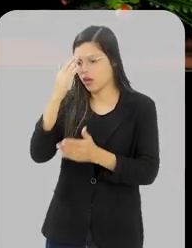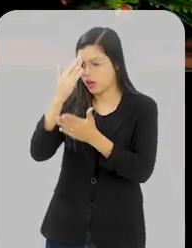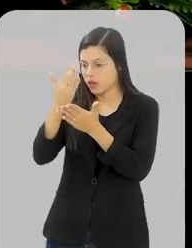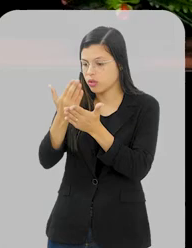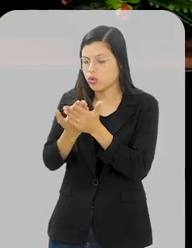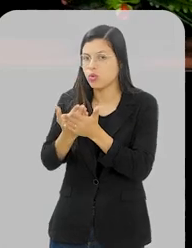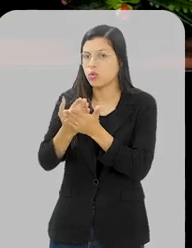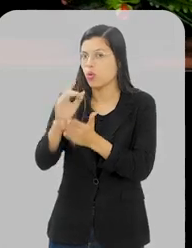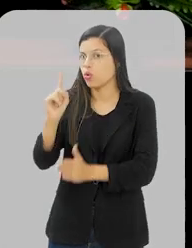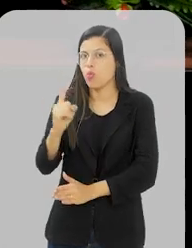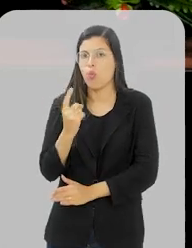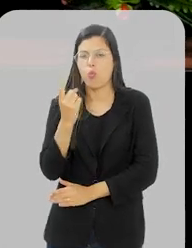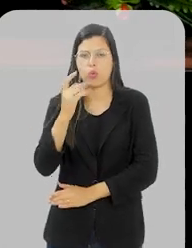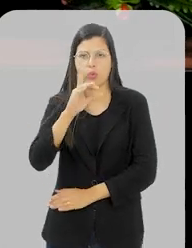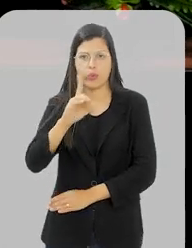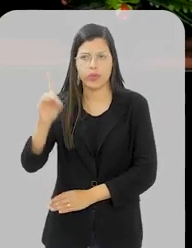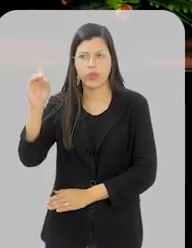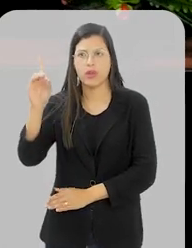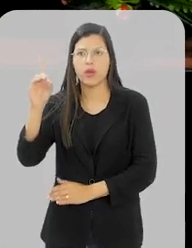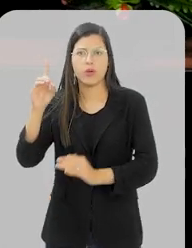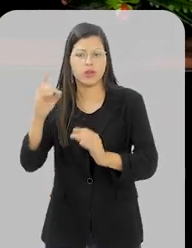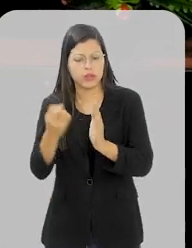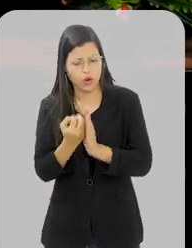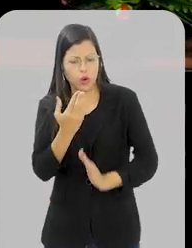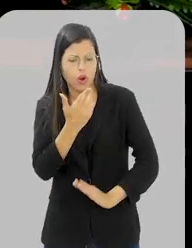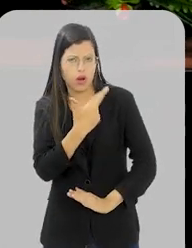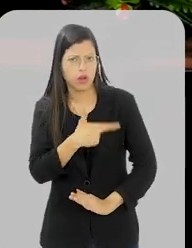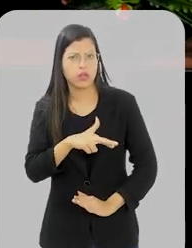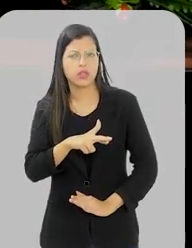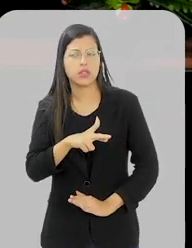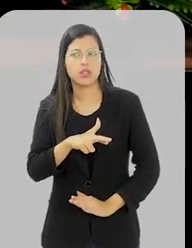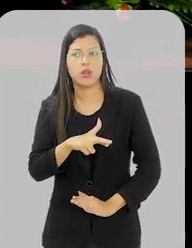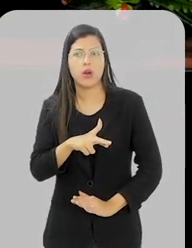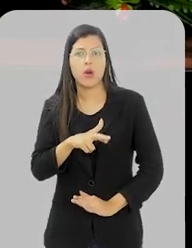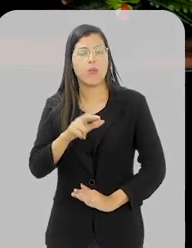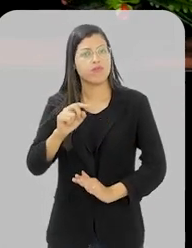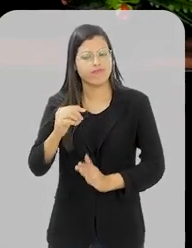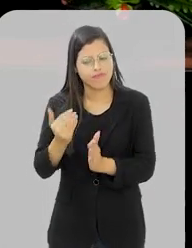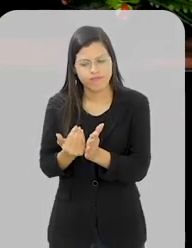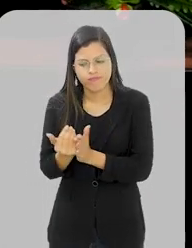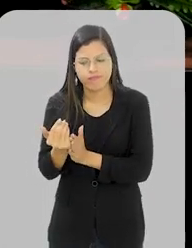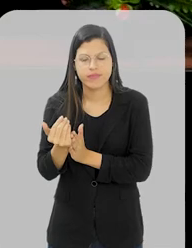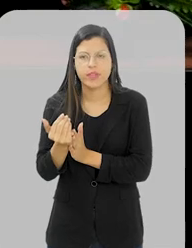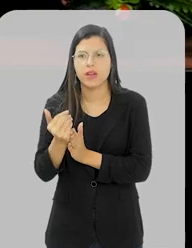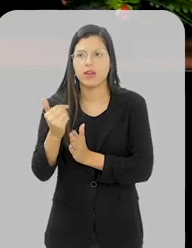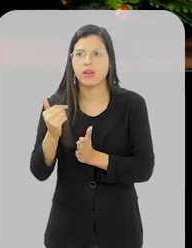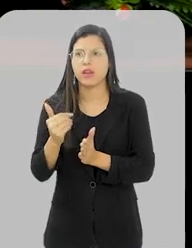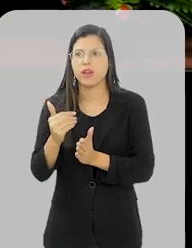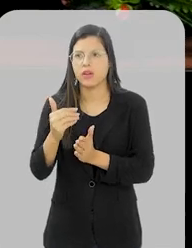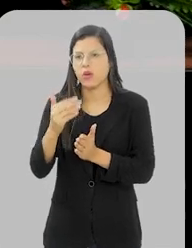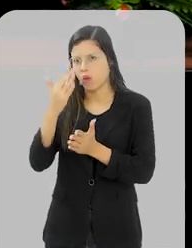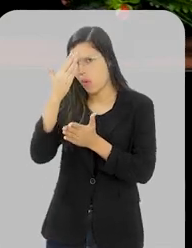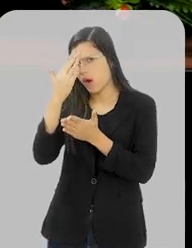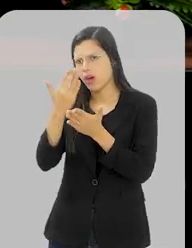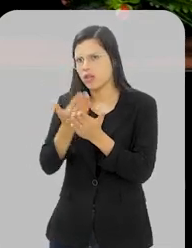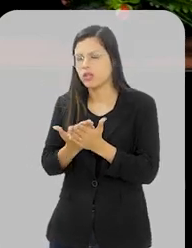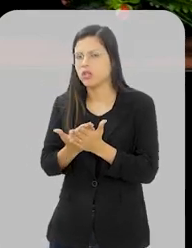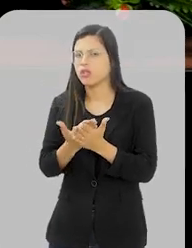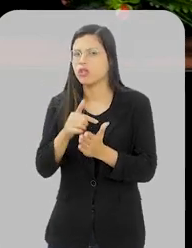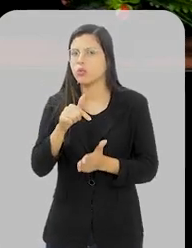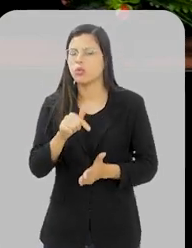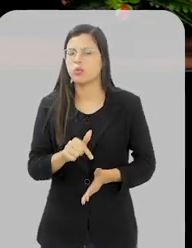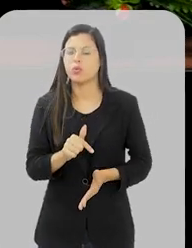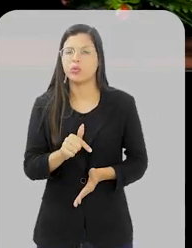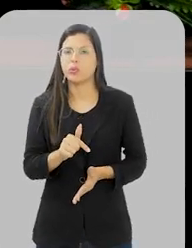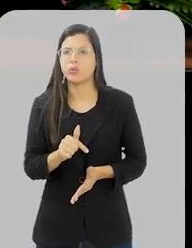e transformou Isso numa religião é o pai de todos a partir dali Acredito eu que já temha havido uma